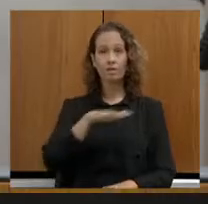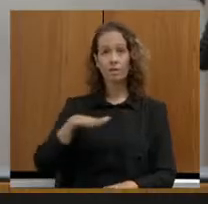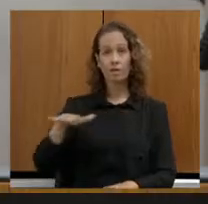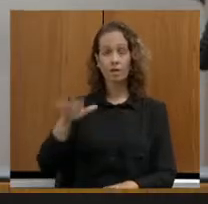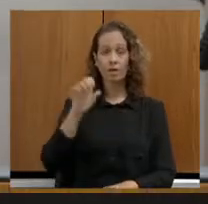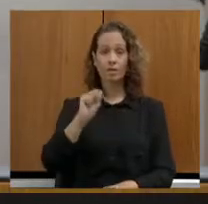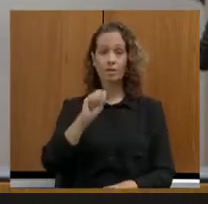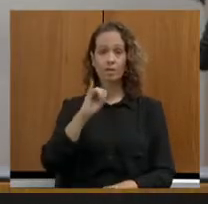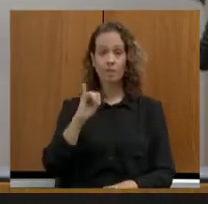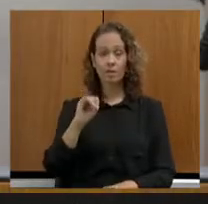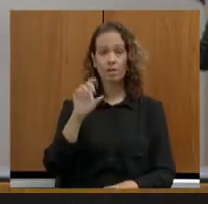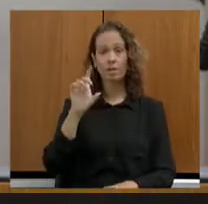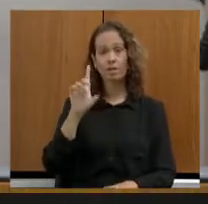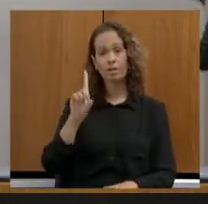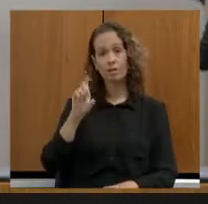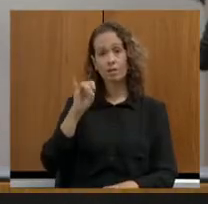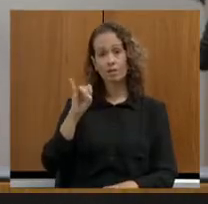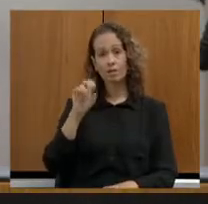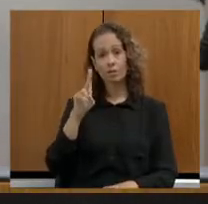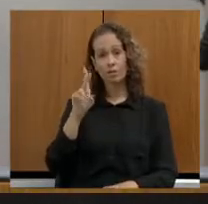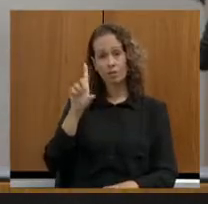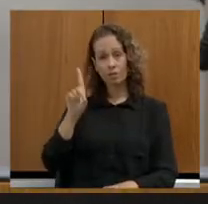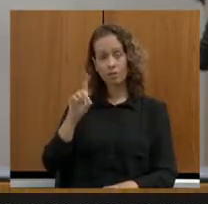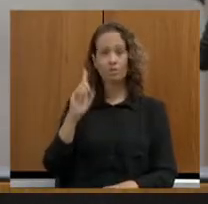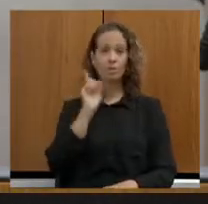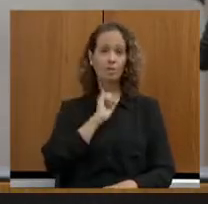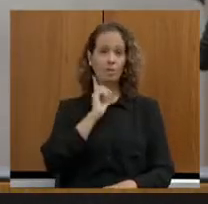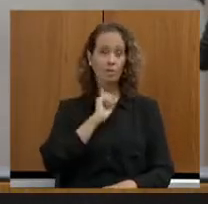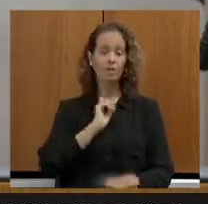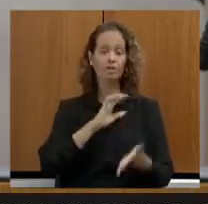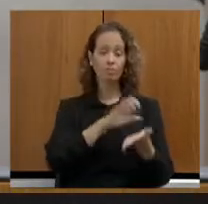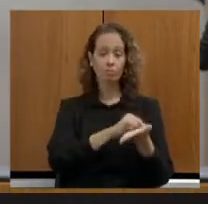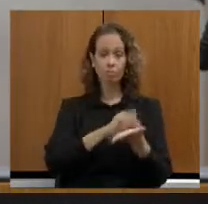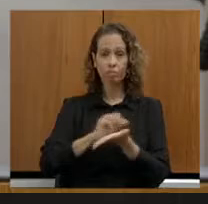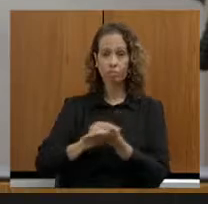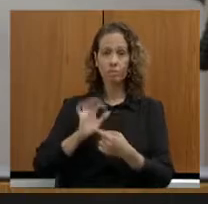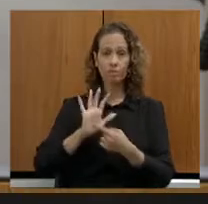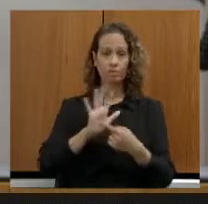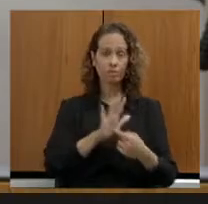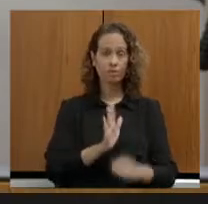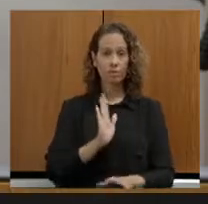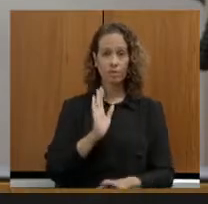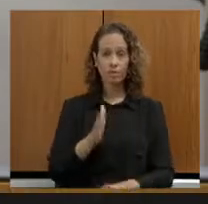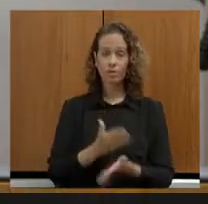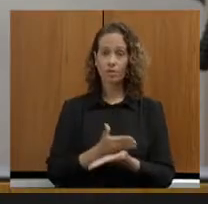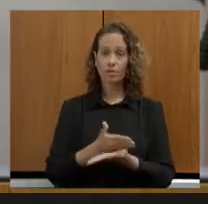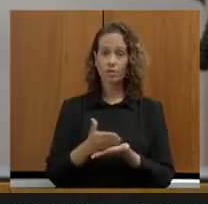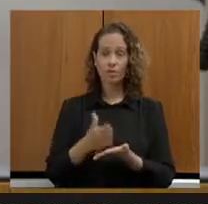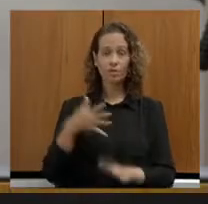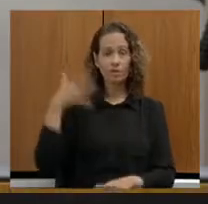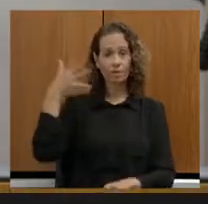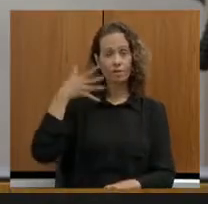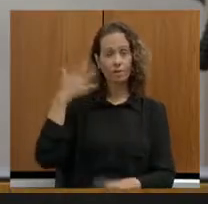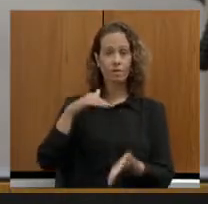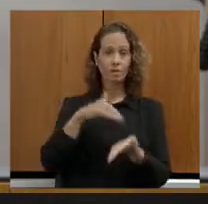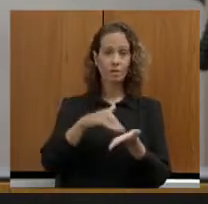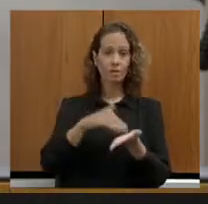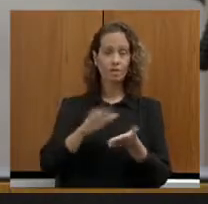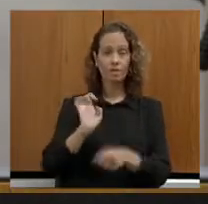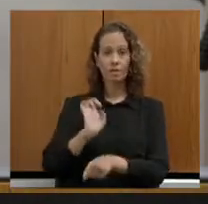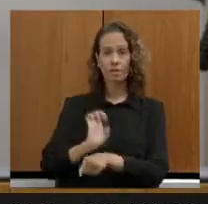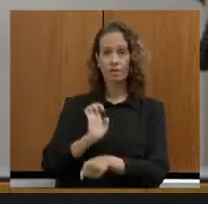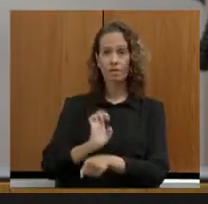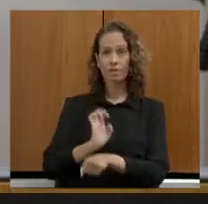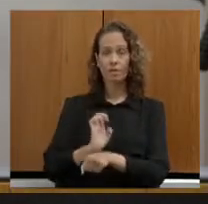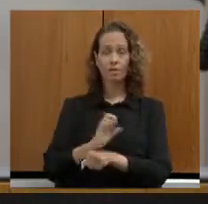Gerais feitas todos os registros e apresentações nós então passaremos a palavra para a secretária de estado